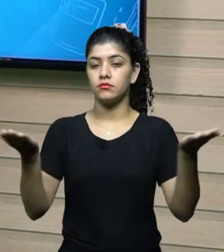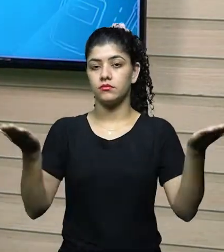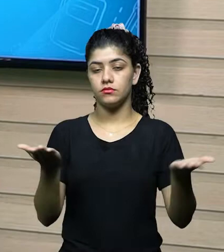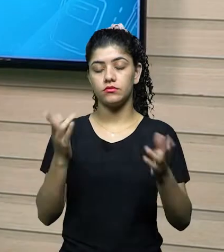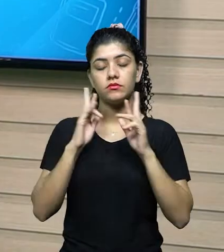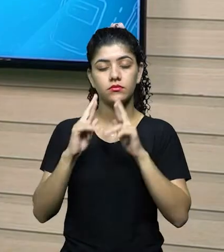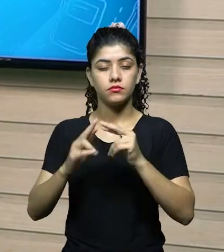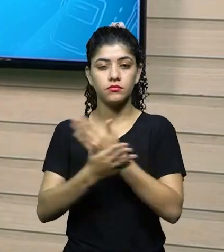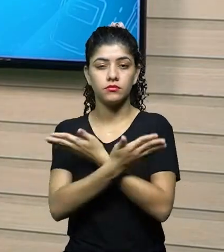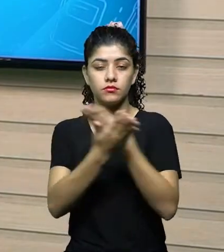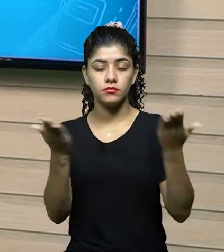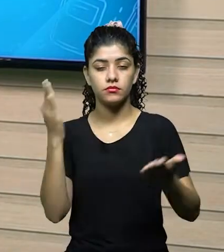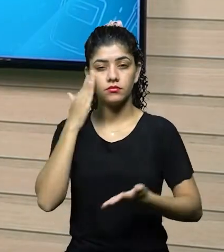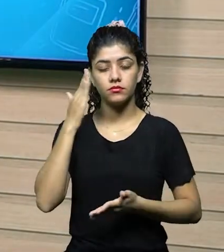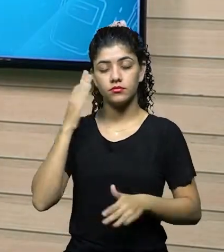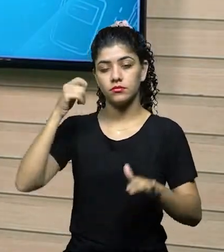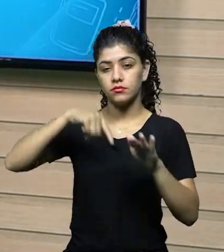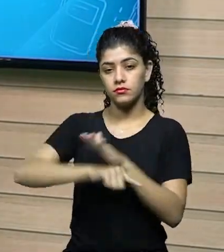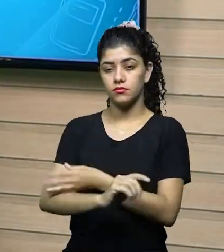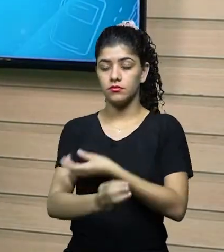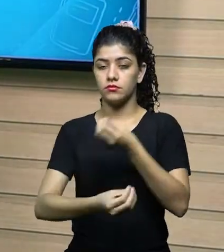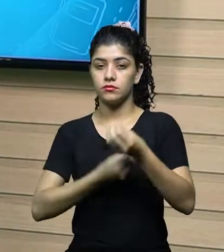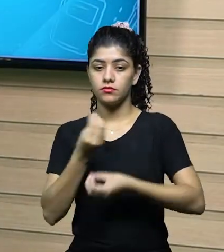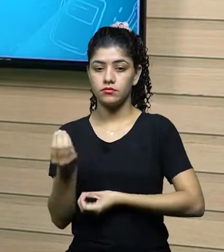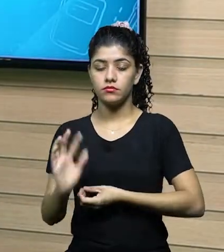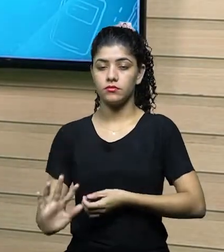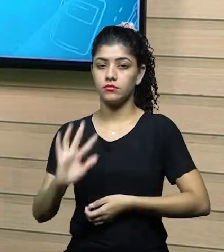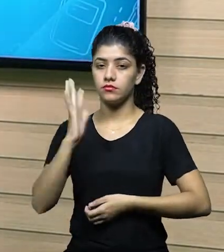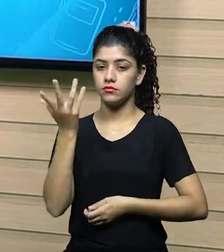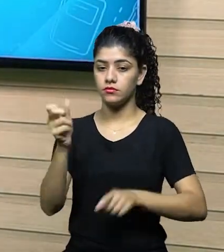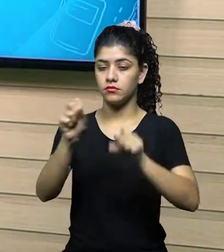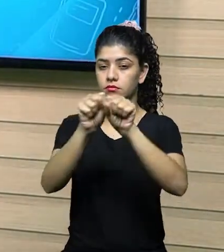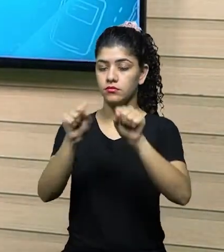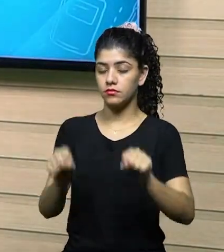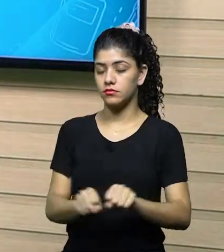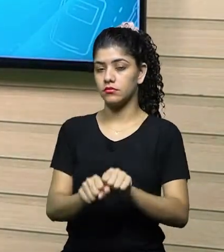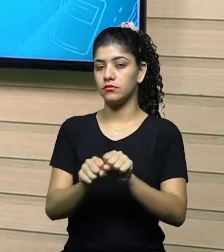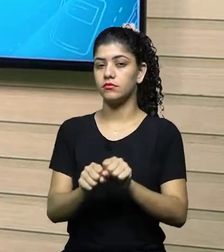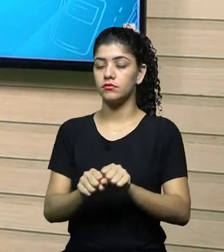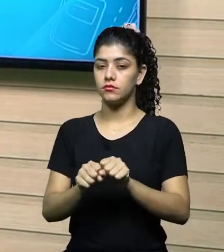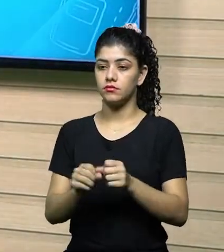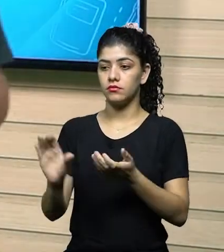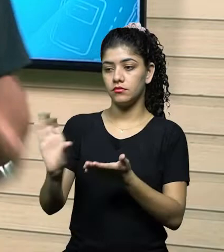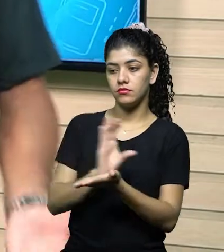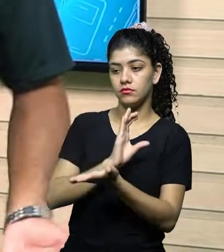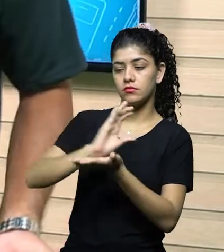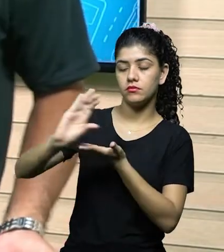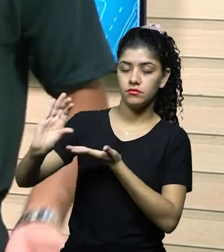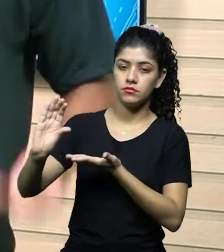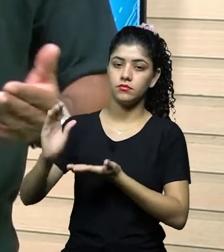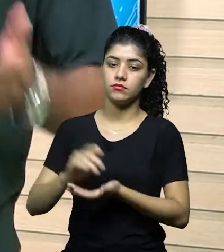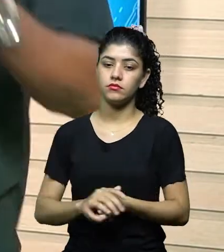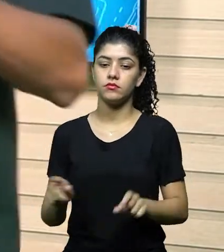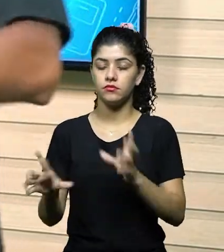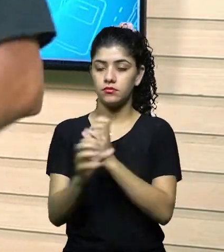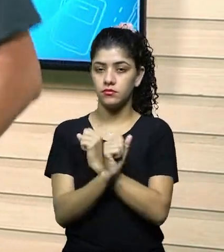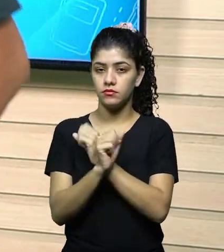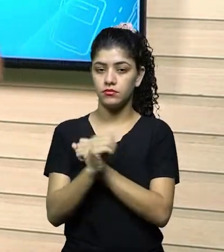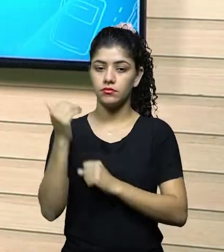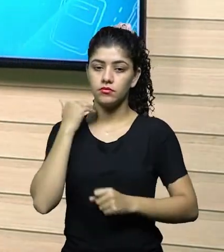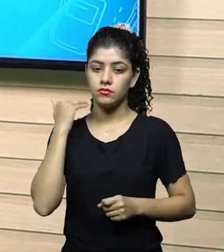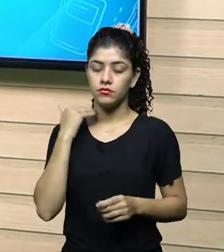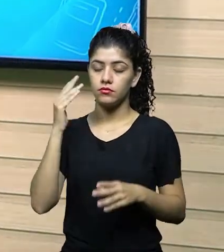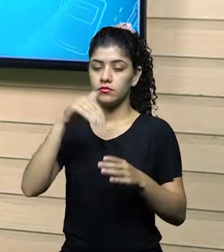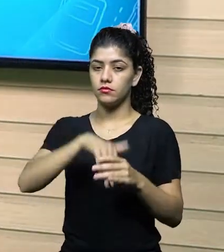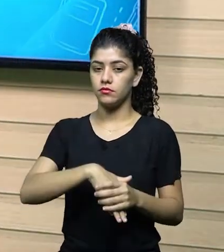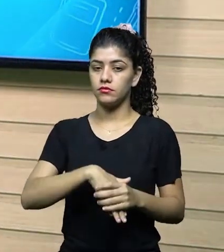nossa aula de hoje. Espero que vocês tenham entendido um pouco melhor como funciona esse sistema de entradas e saídas de dinheiro das contas bancárias e a contabilidade